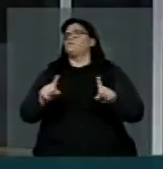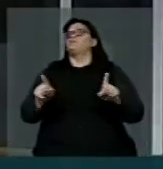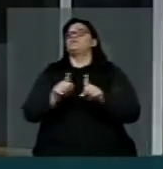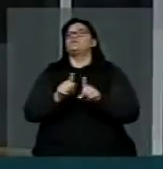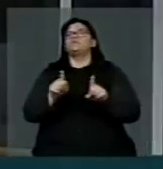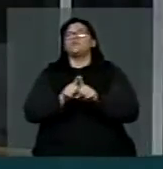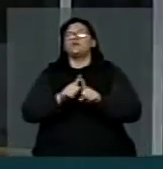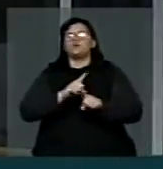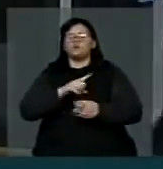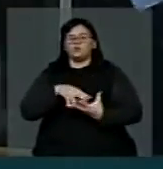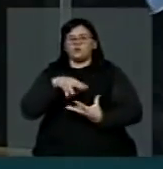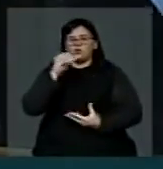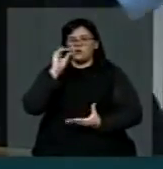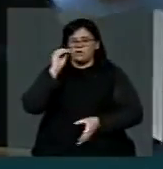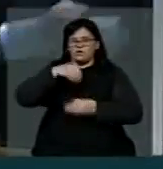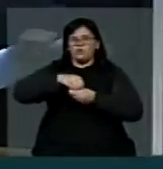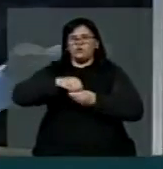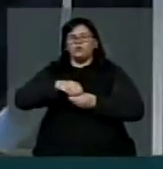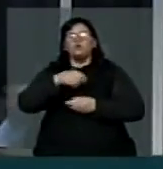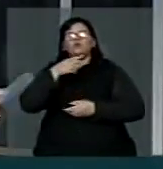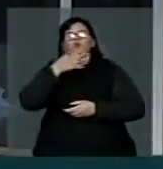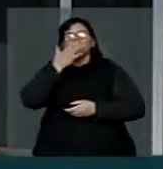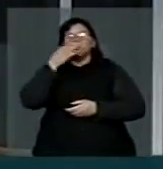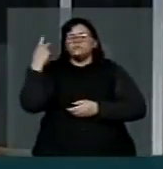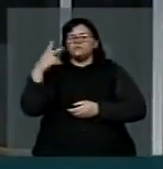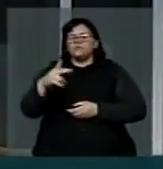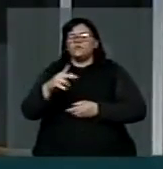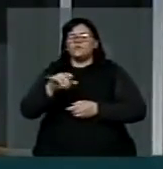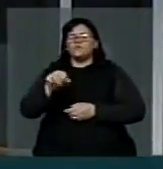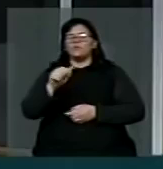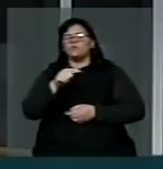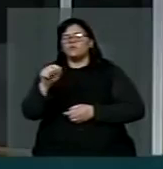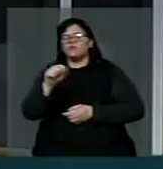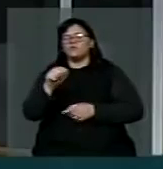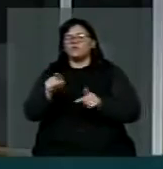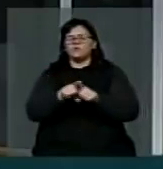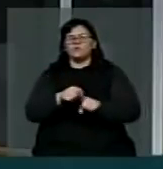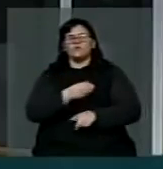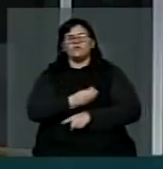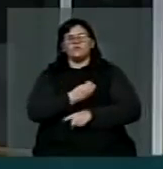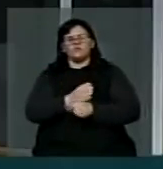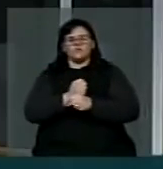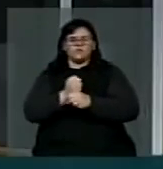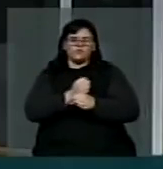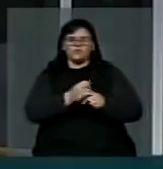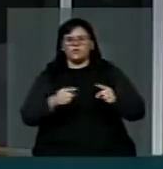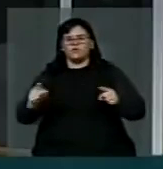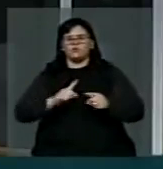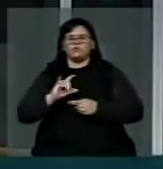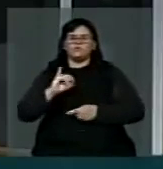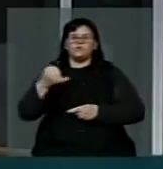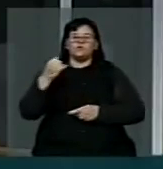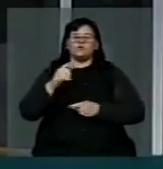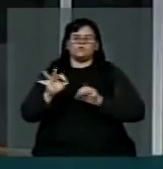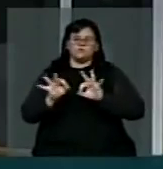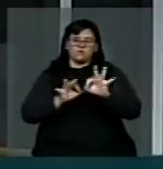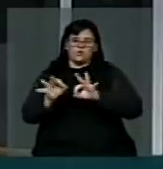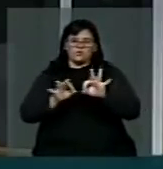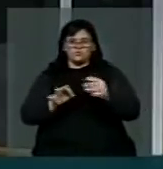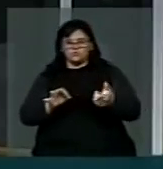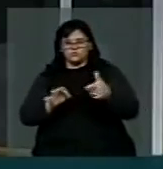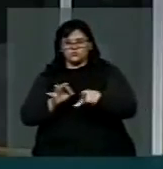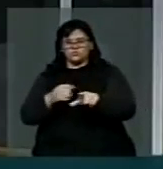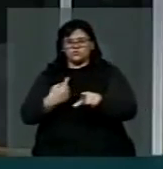trazem na alma essa característica. João, que viveu muito tempo e teve a oportunidade de reorganizar o